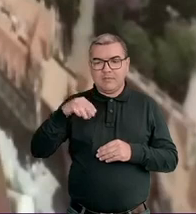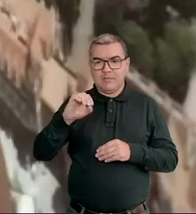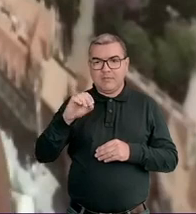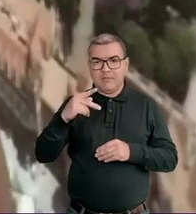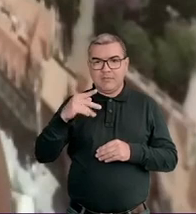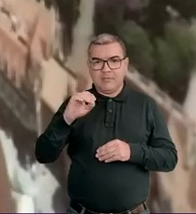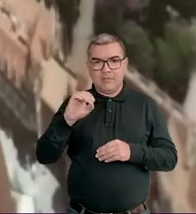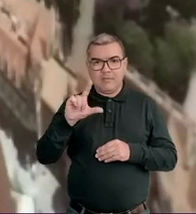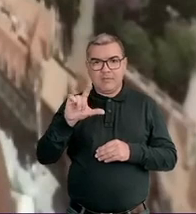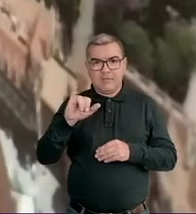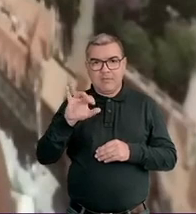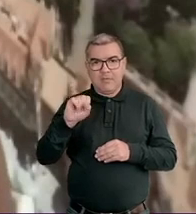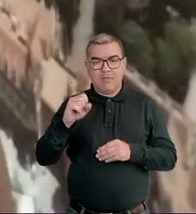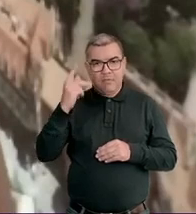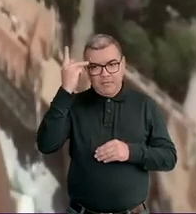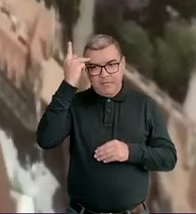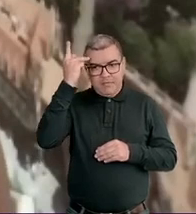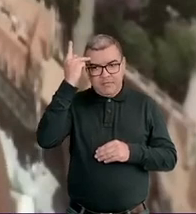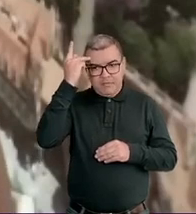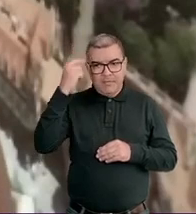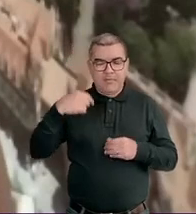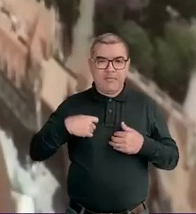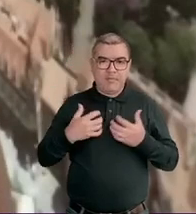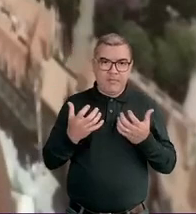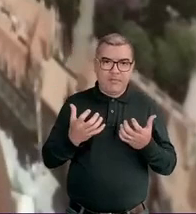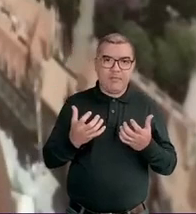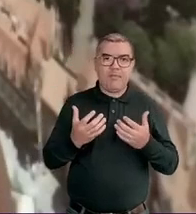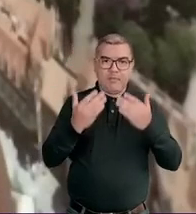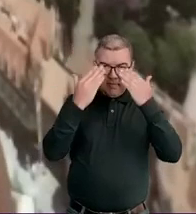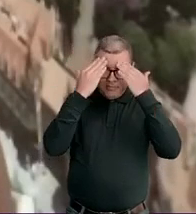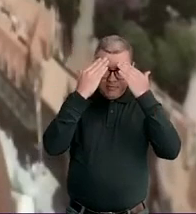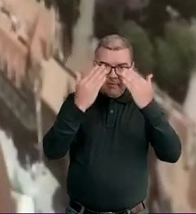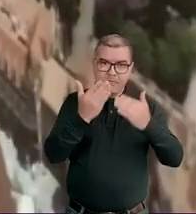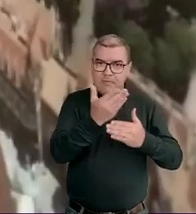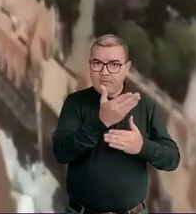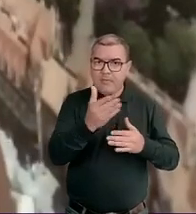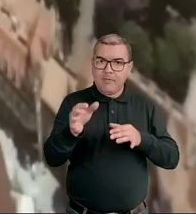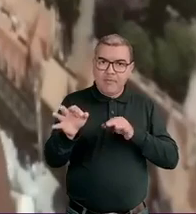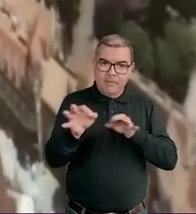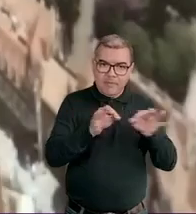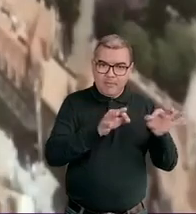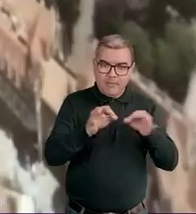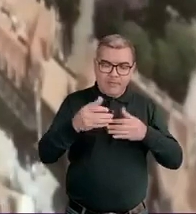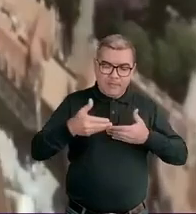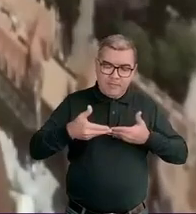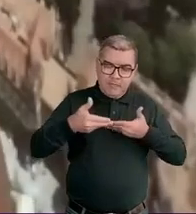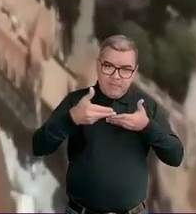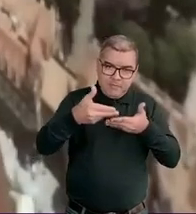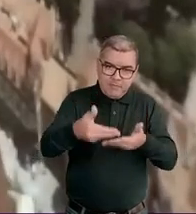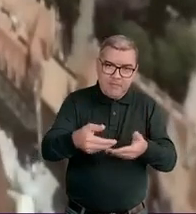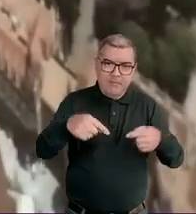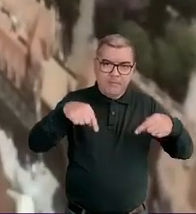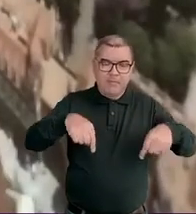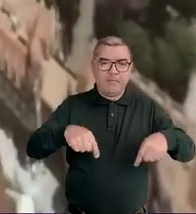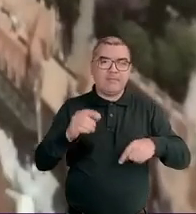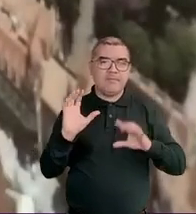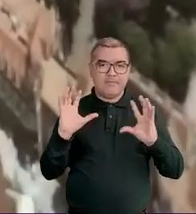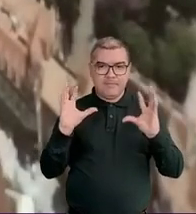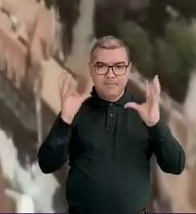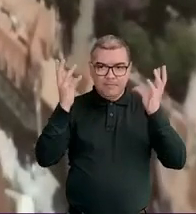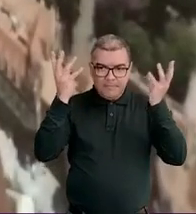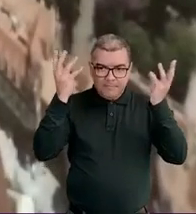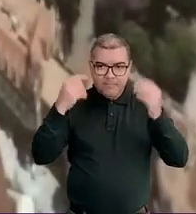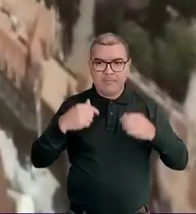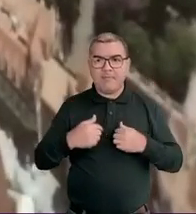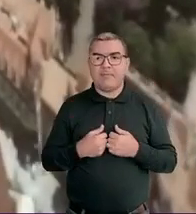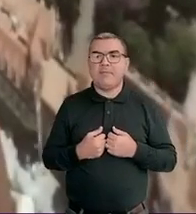Paulo. Quero inicialmente agradecer aos organizadores o convite honroso para